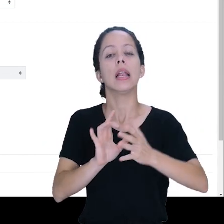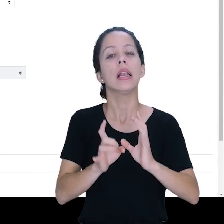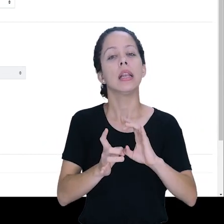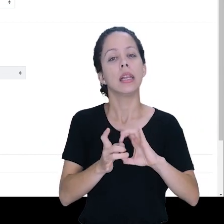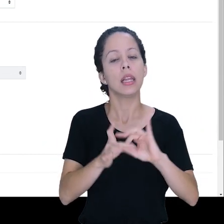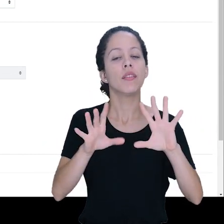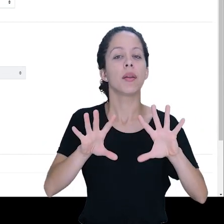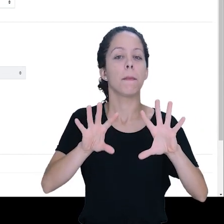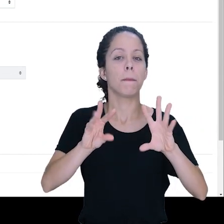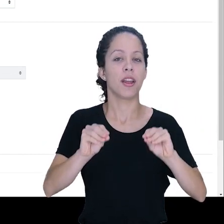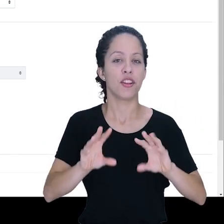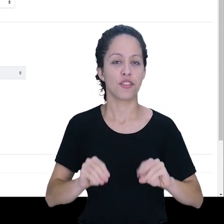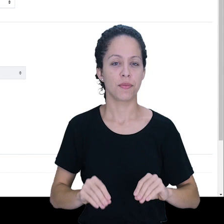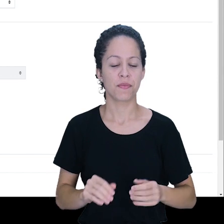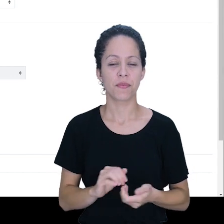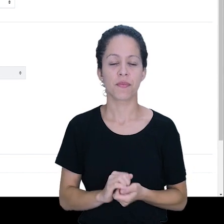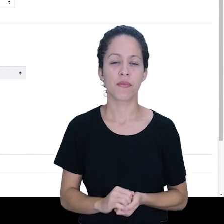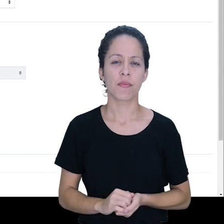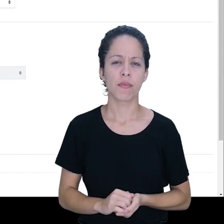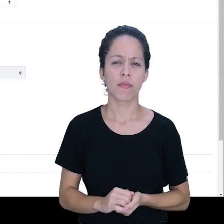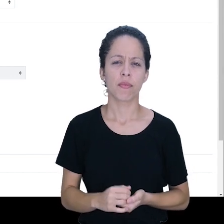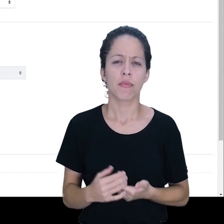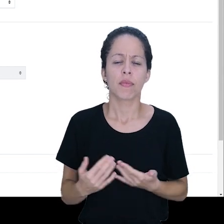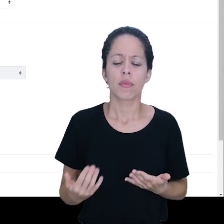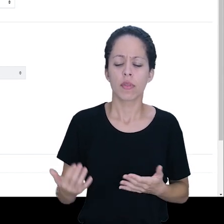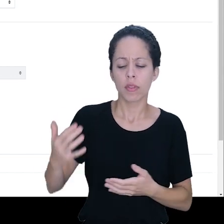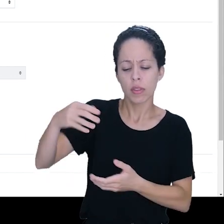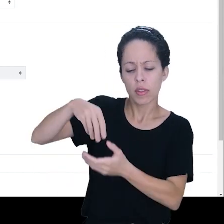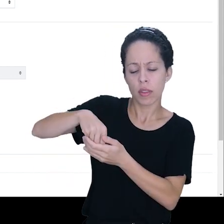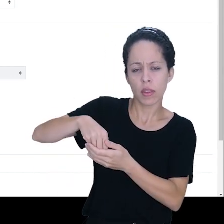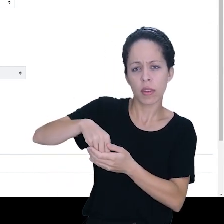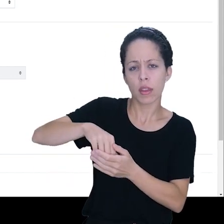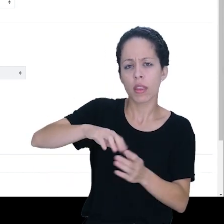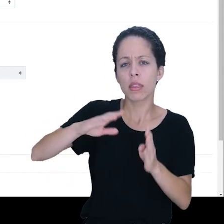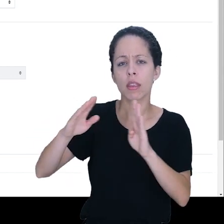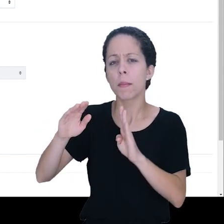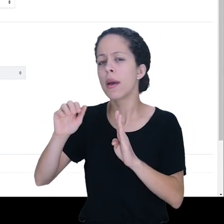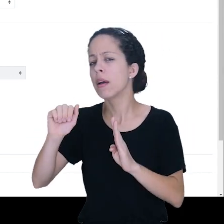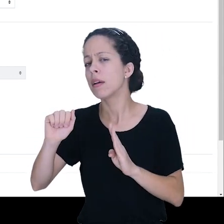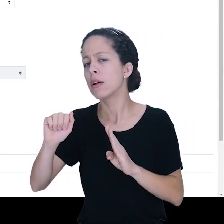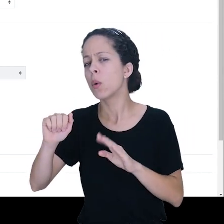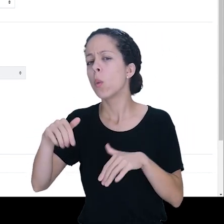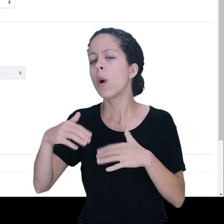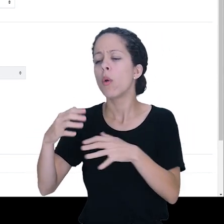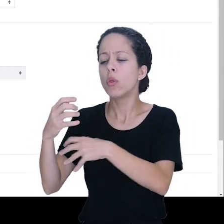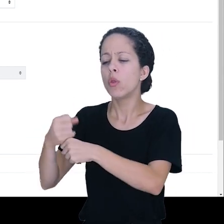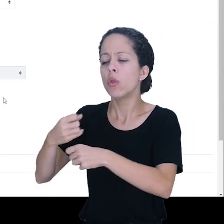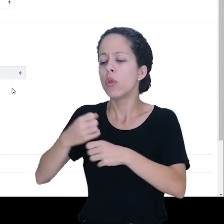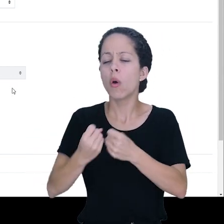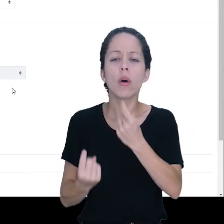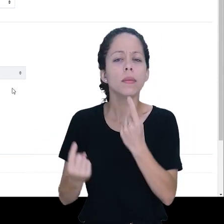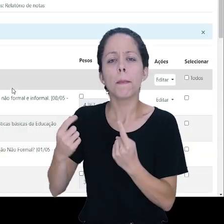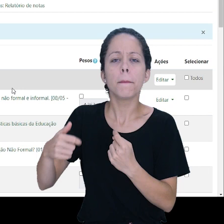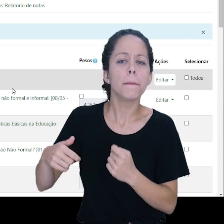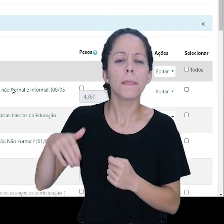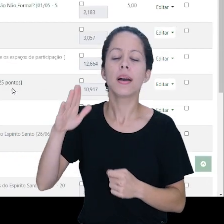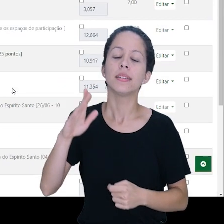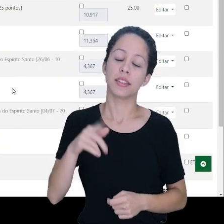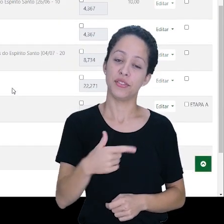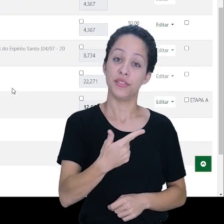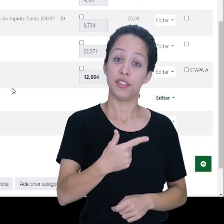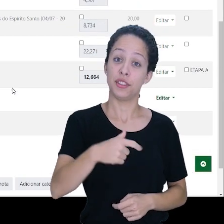então qual é a maior nota da etapa a 29 pontos a nota máxima então salvamos